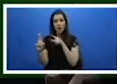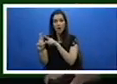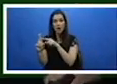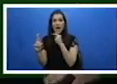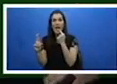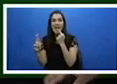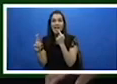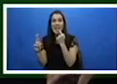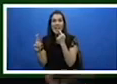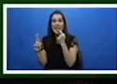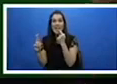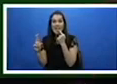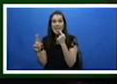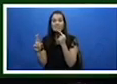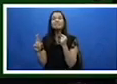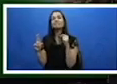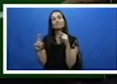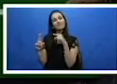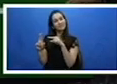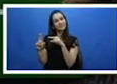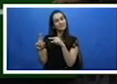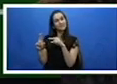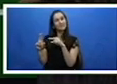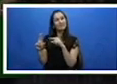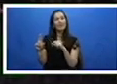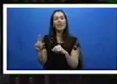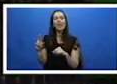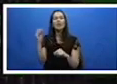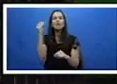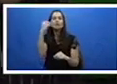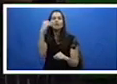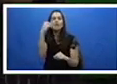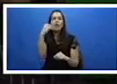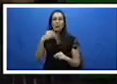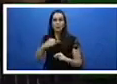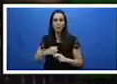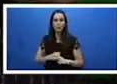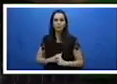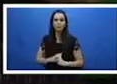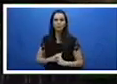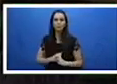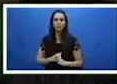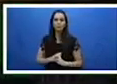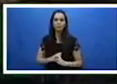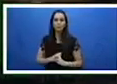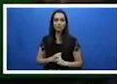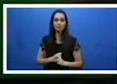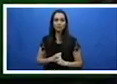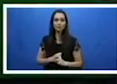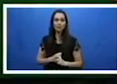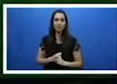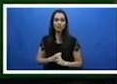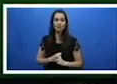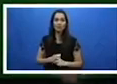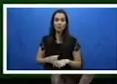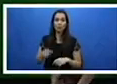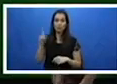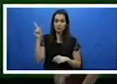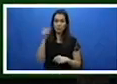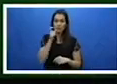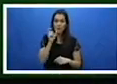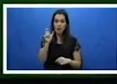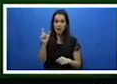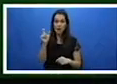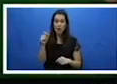Ah, né? Nessas palavras, o som da letrinha R é forte, tá?